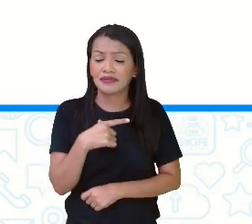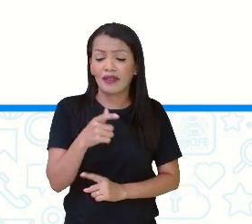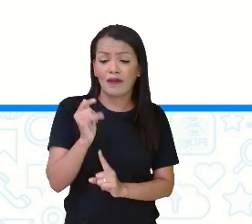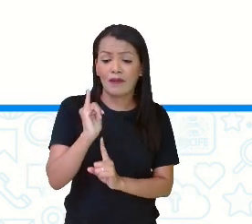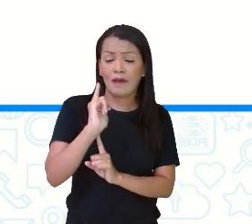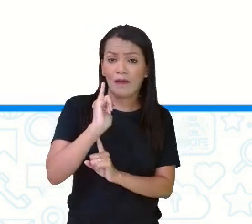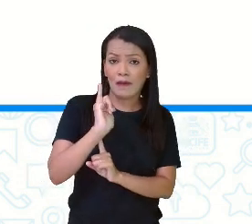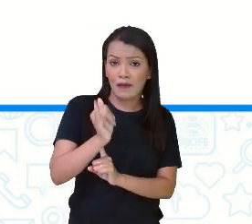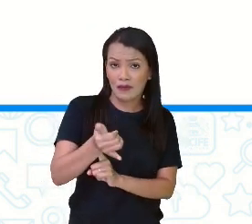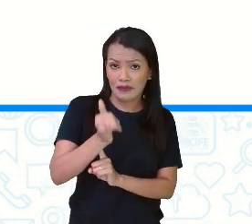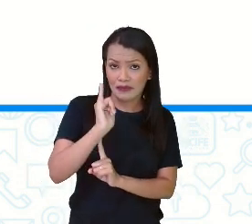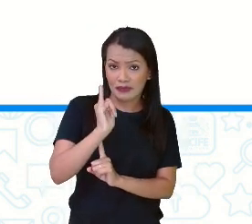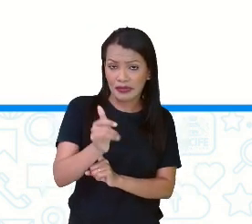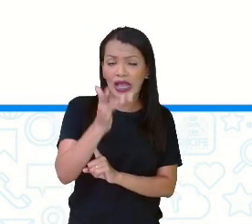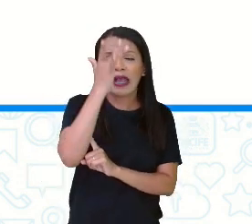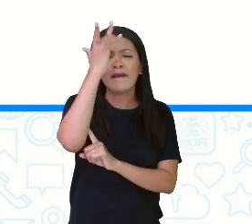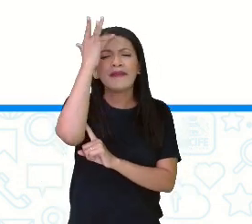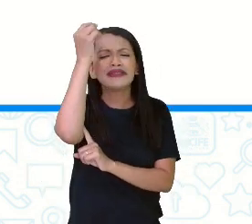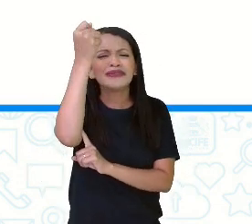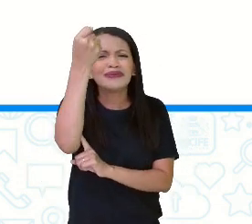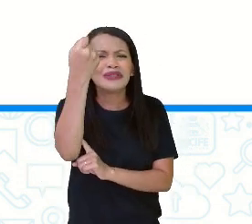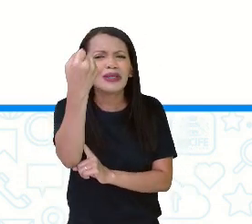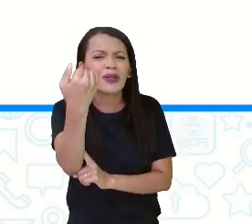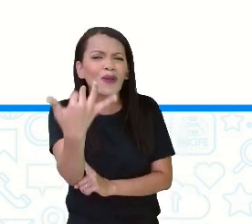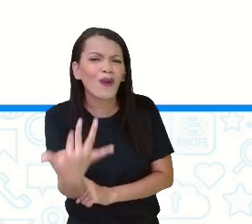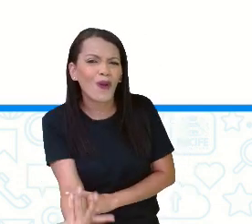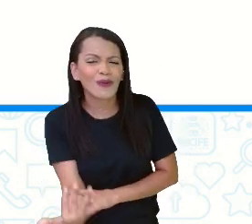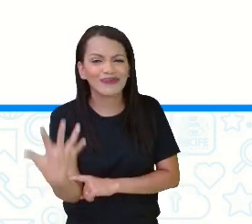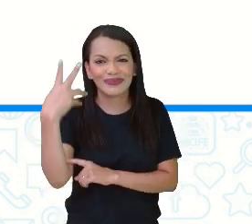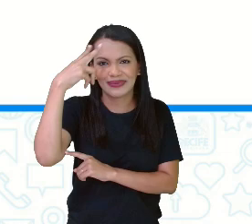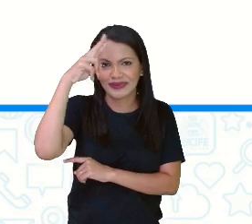disso? Que é quem conta a história.